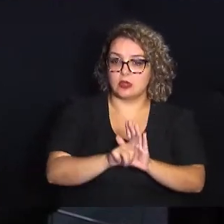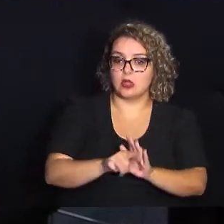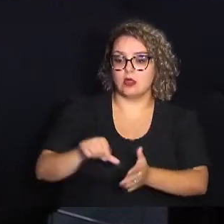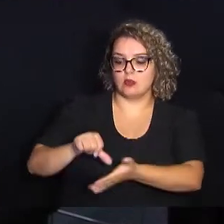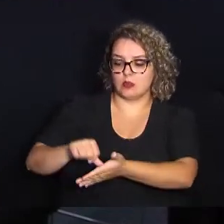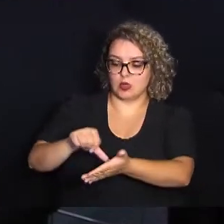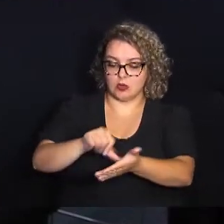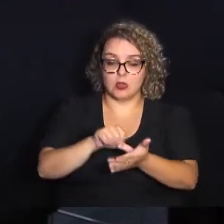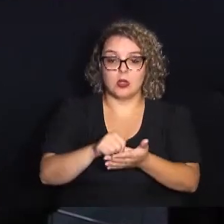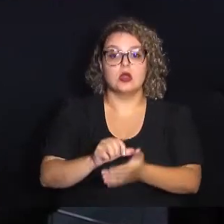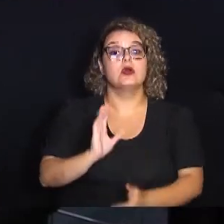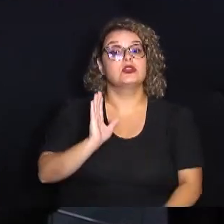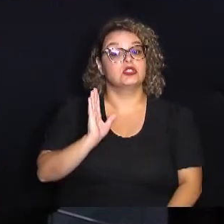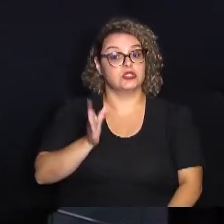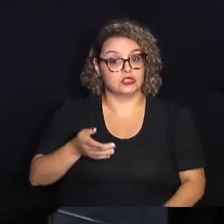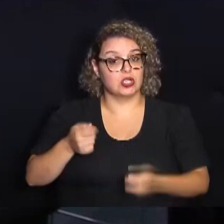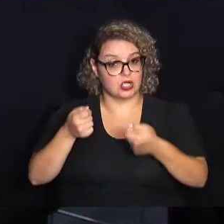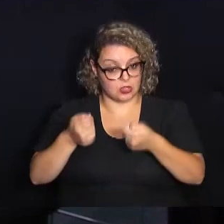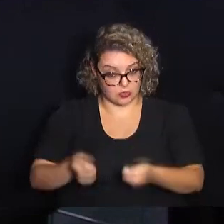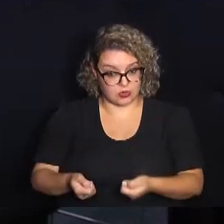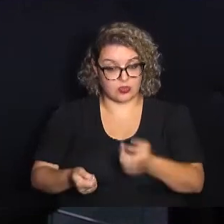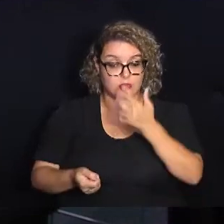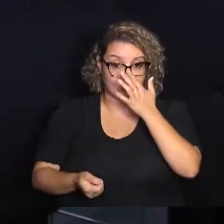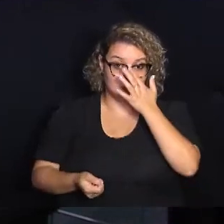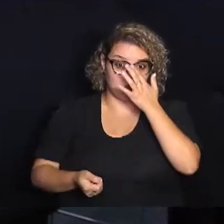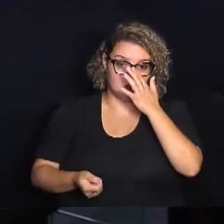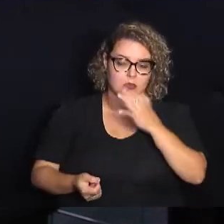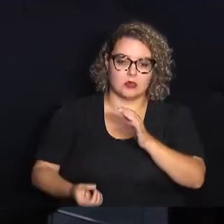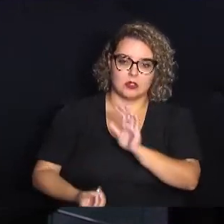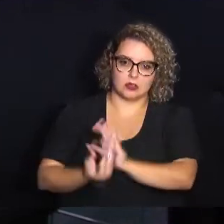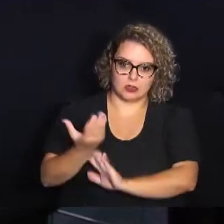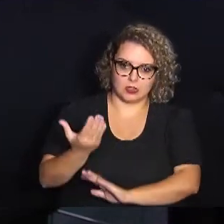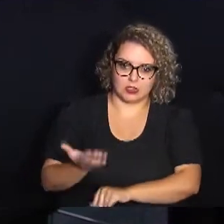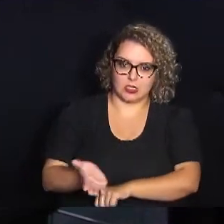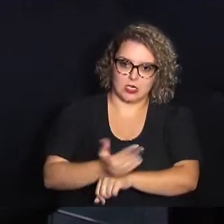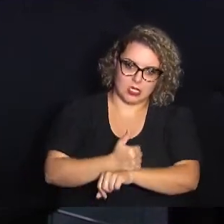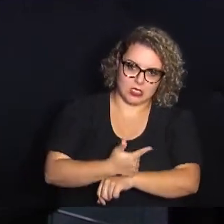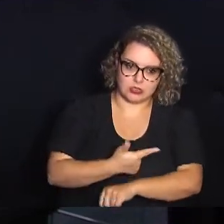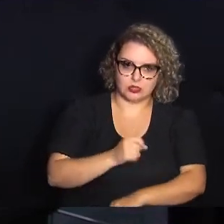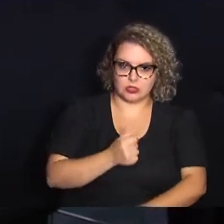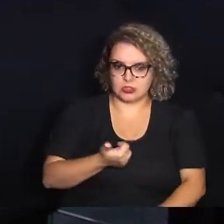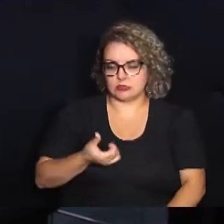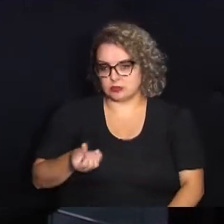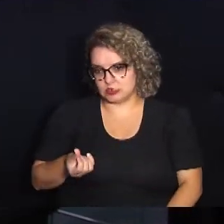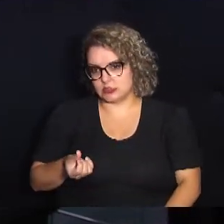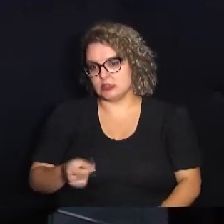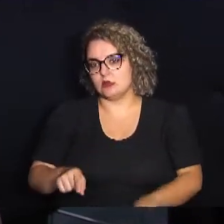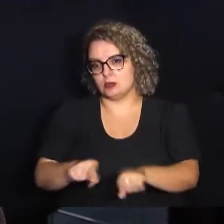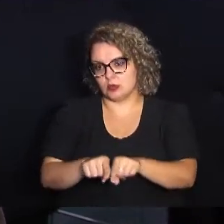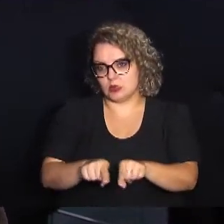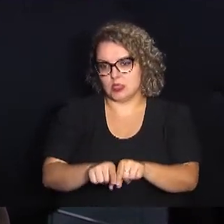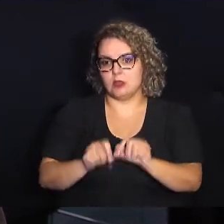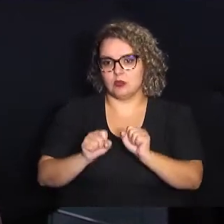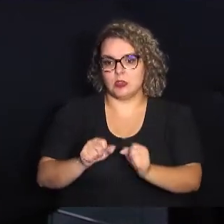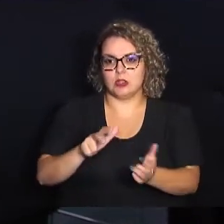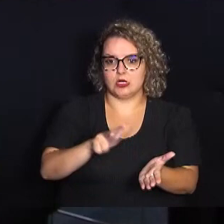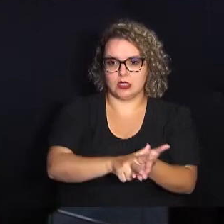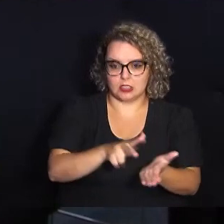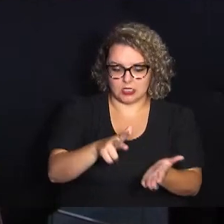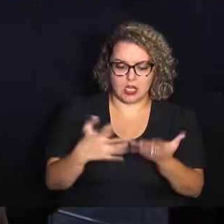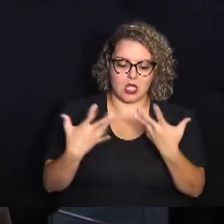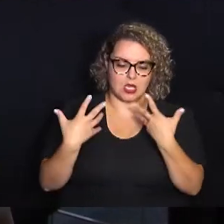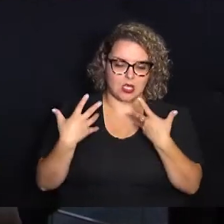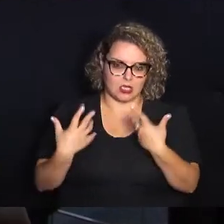núcleos inclusive já consolidados aqueles núcleos formados antes de 2016 também pudesse sofrer essa ação de regular